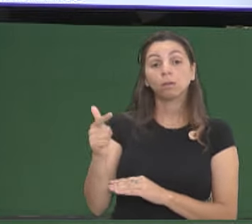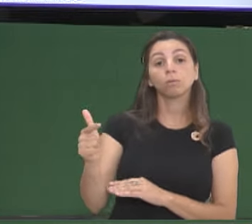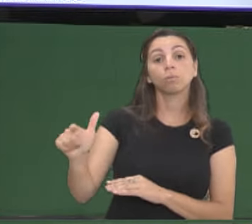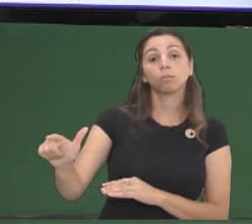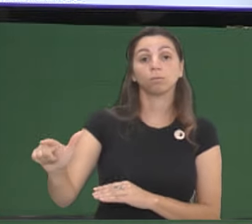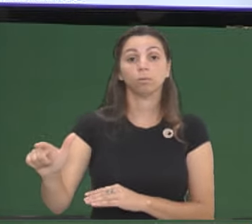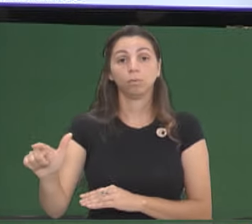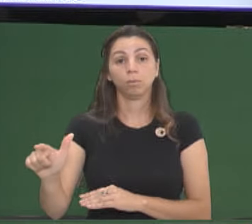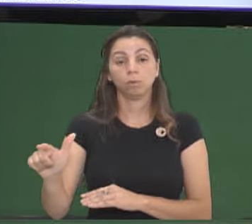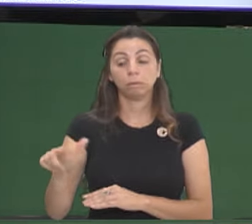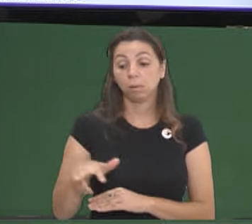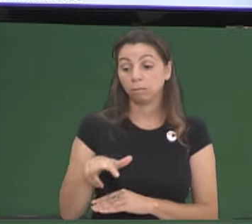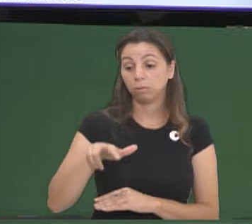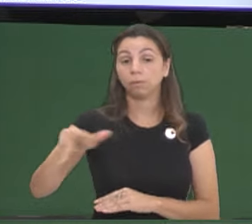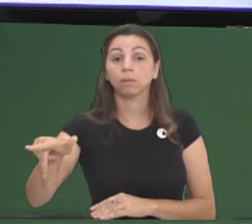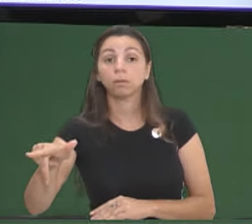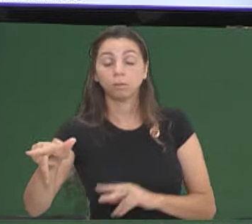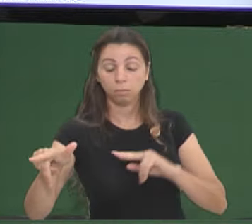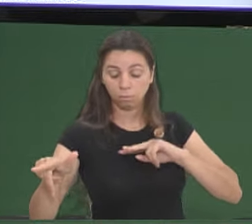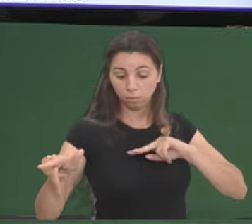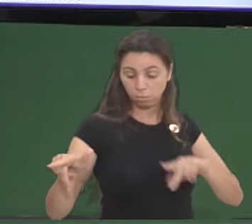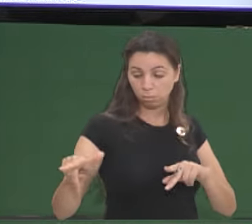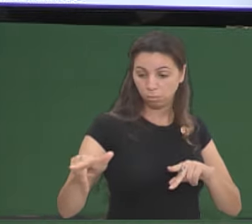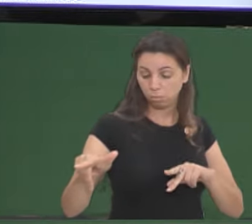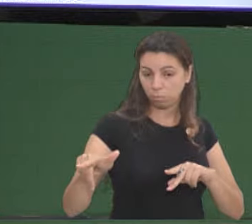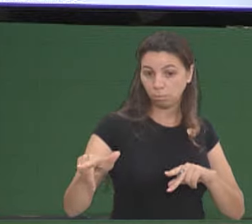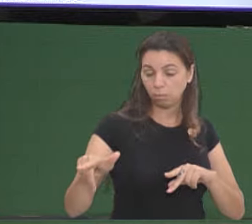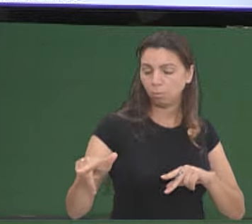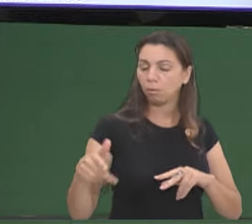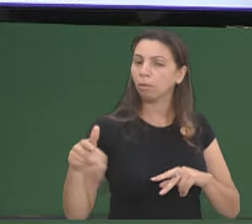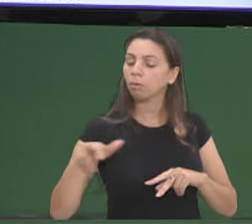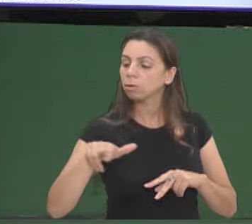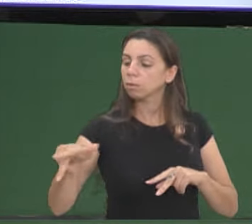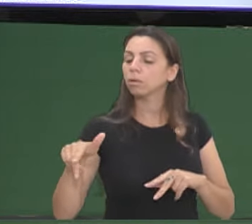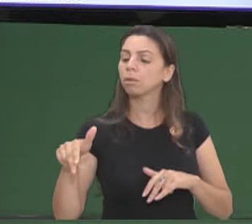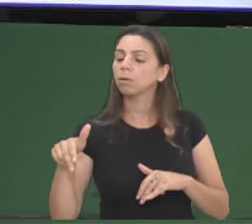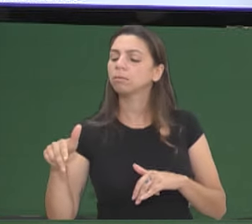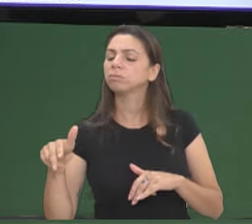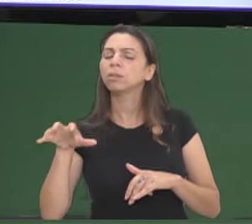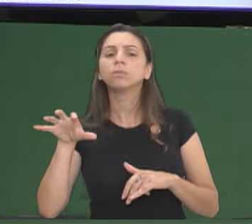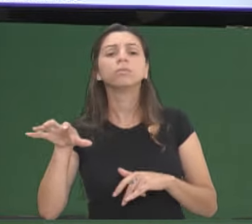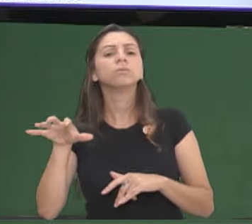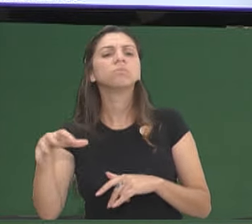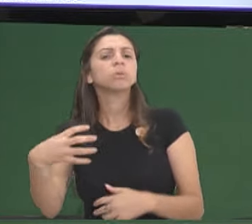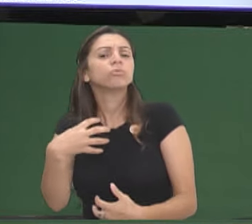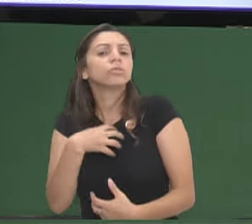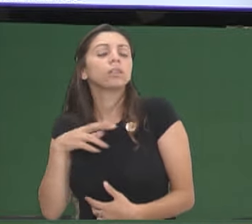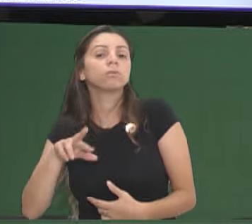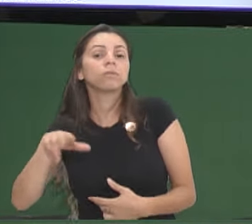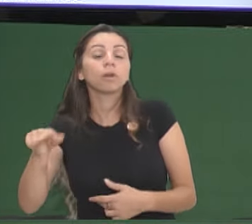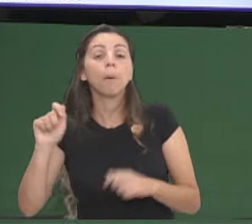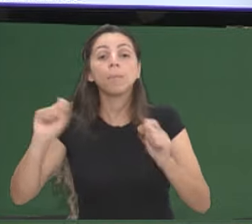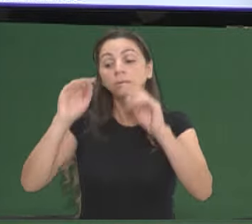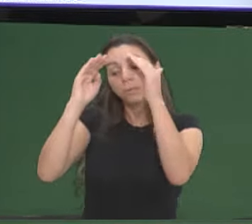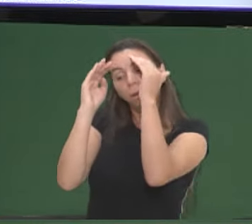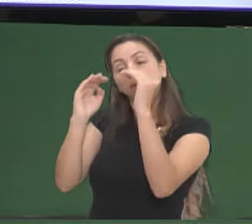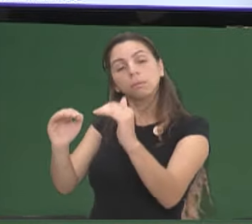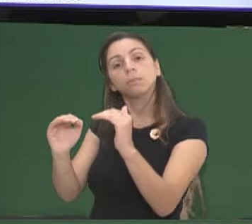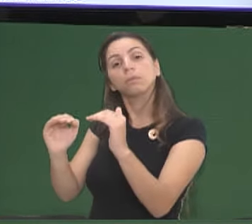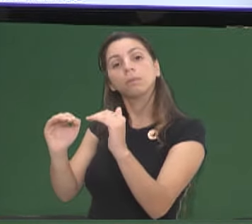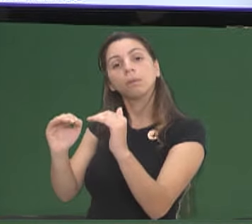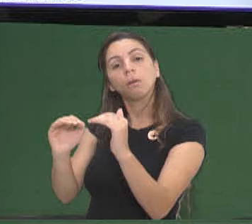diferente de mim, se veste diferente, age diferente, joga diferente, eu preciso respeitá-lo, né? Nessa